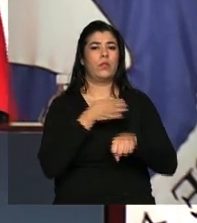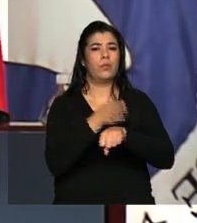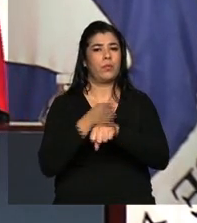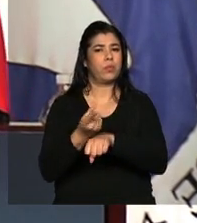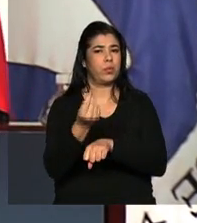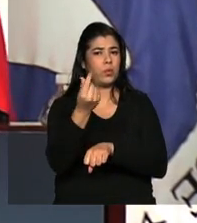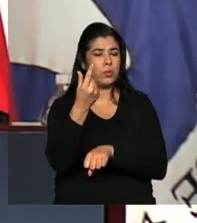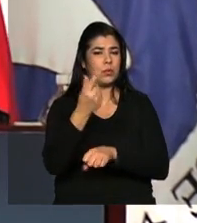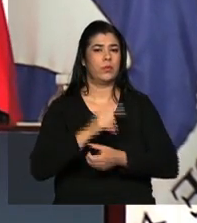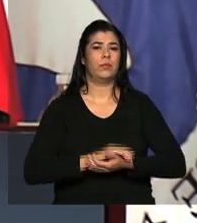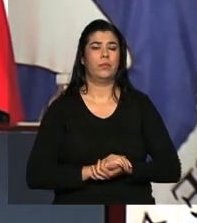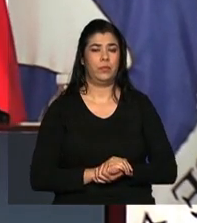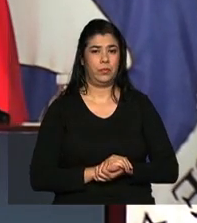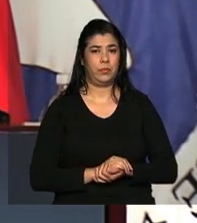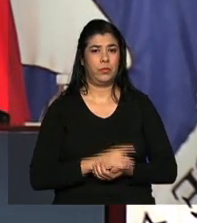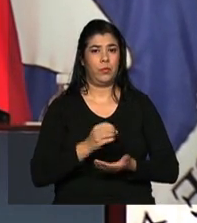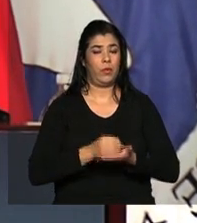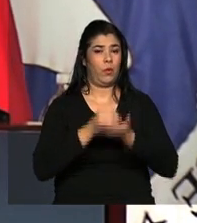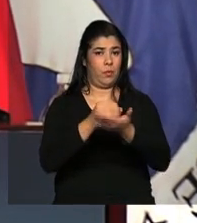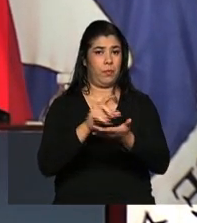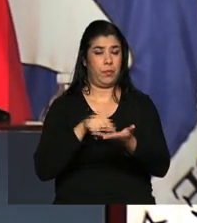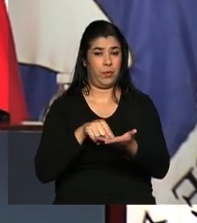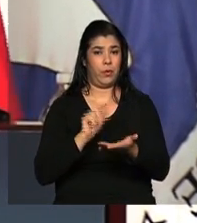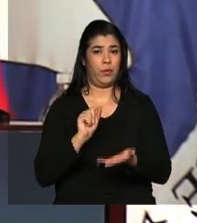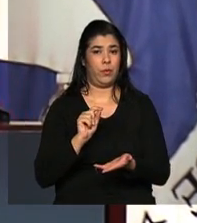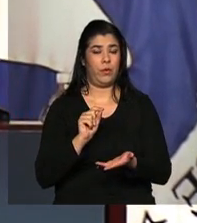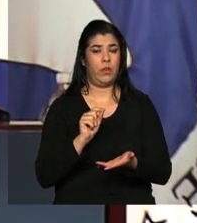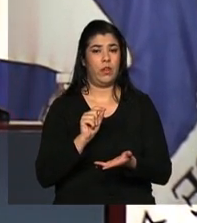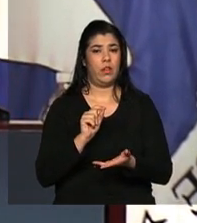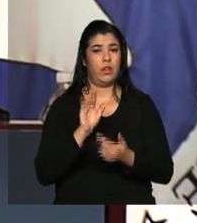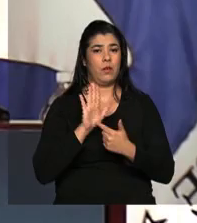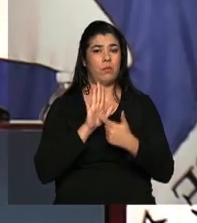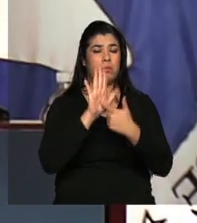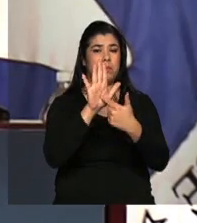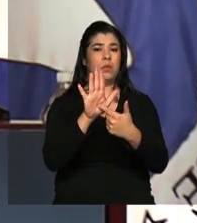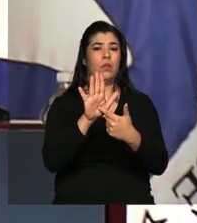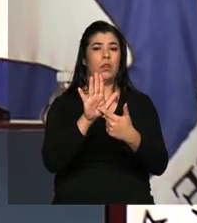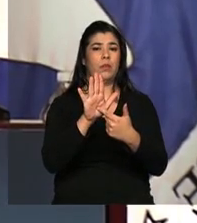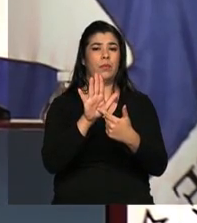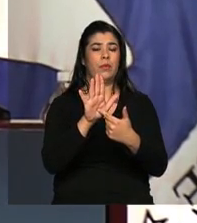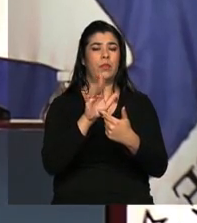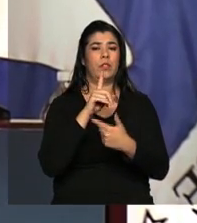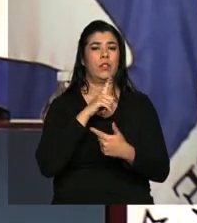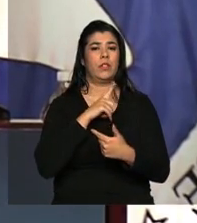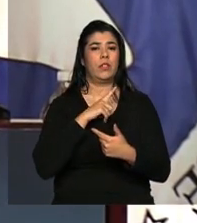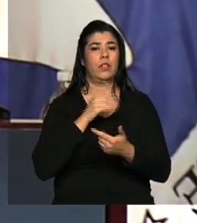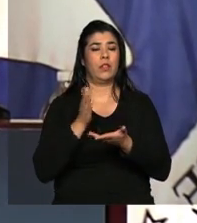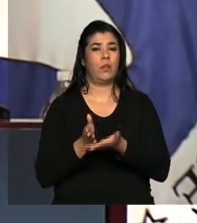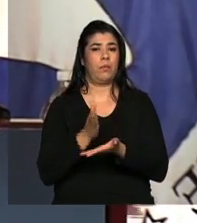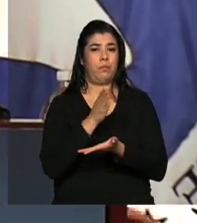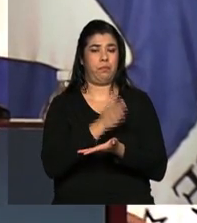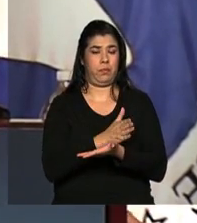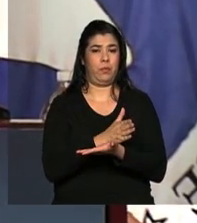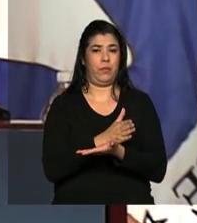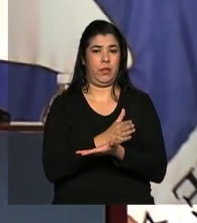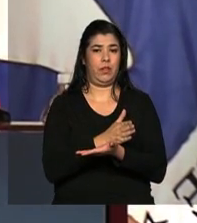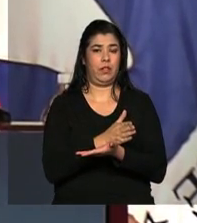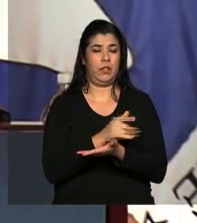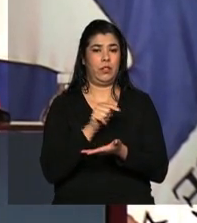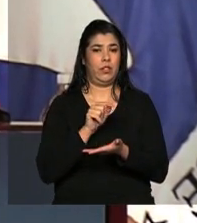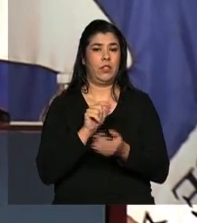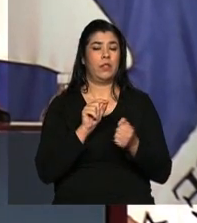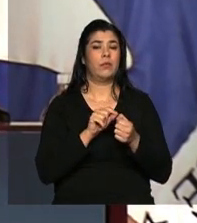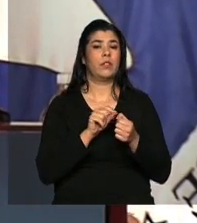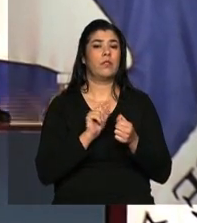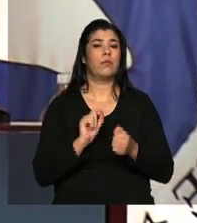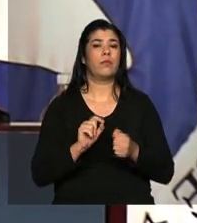investimento, é projetado para ter uma parte significativa dele